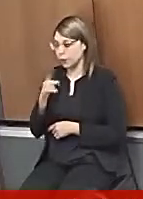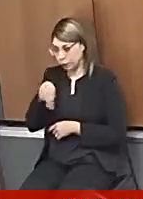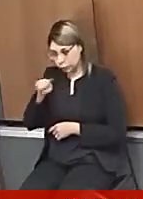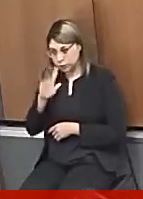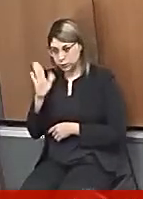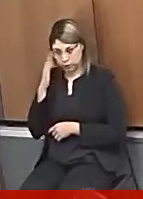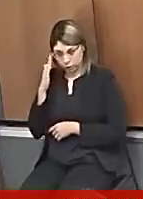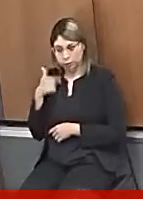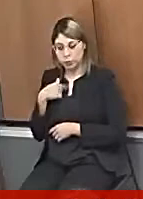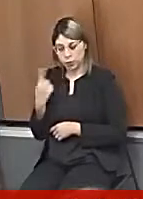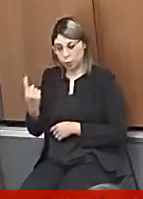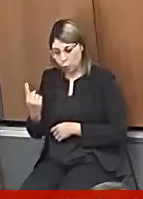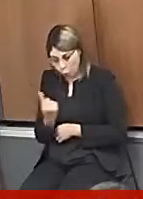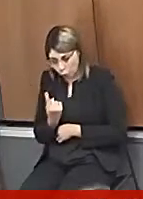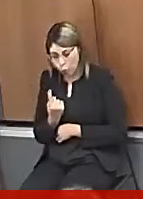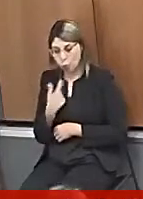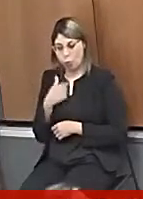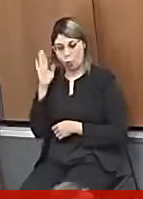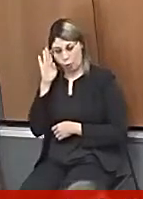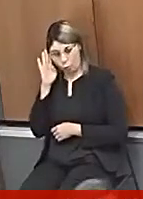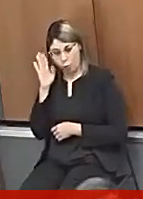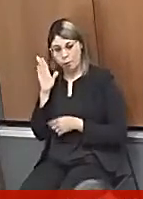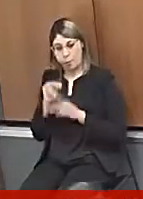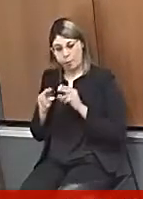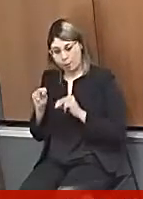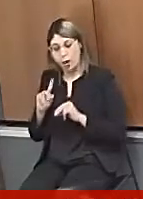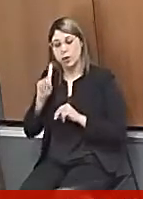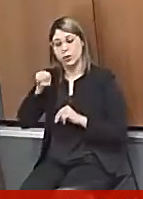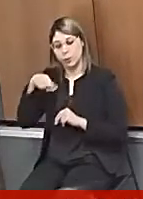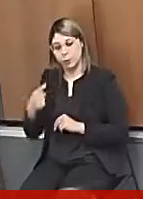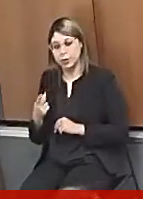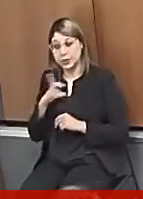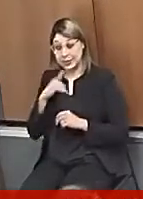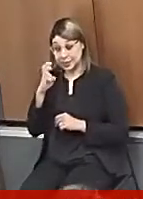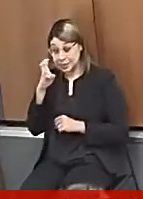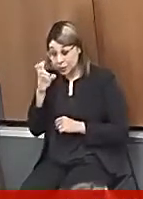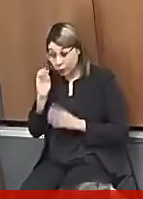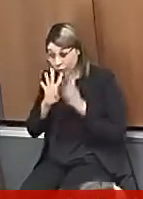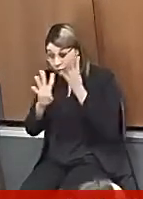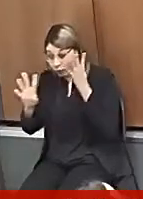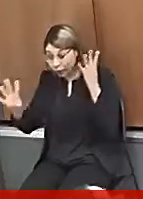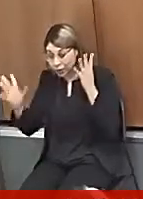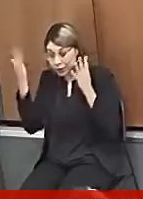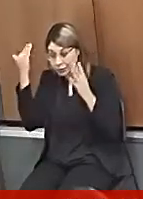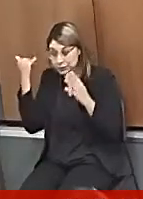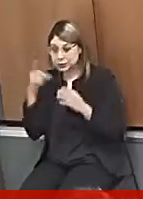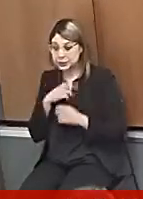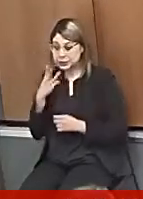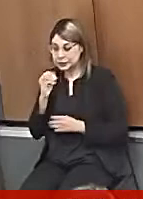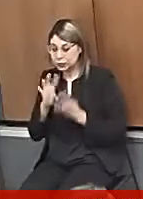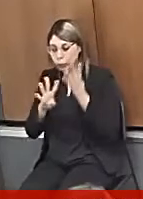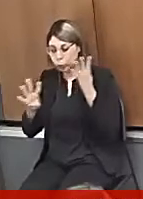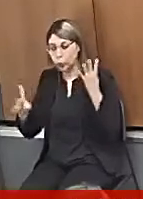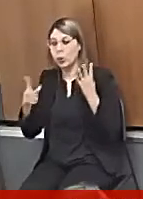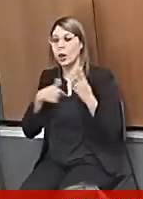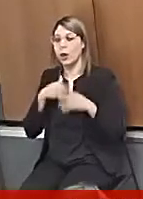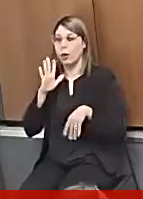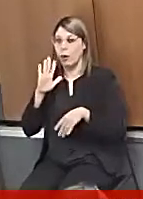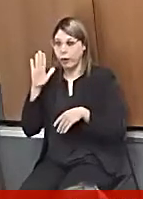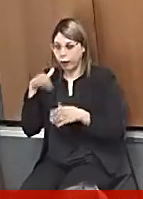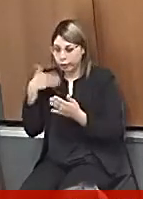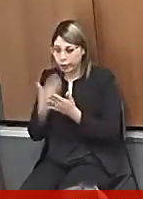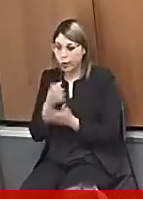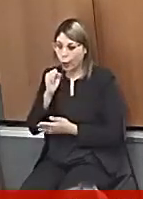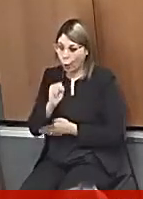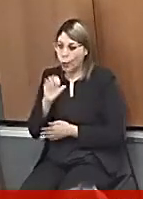atendido por mim já viu é um a um se tinha 50 na fila no início 30 eu ficava até 8